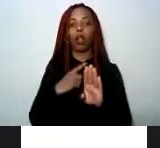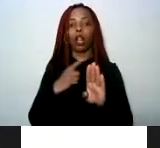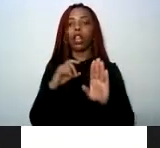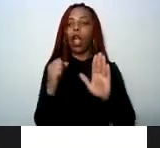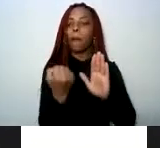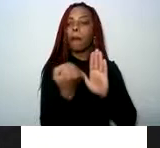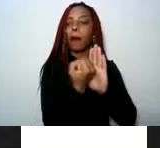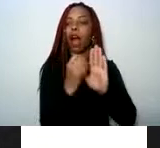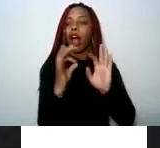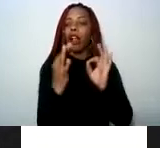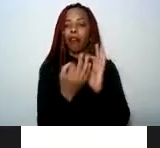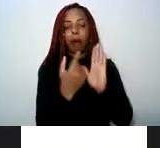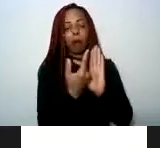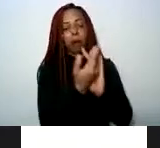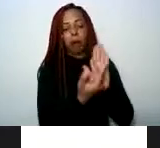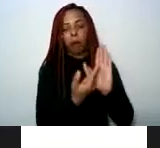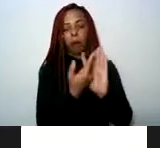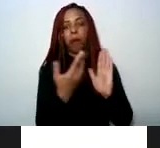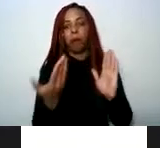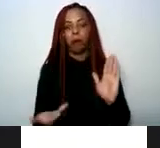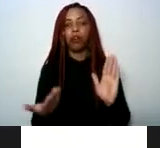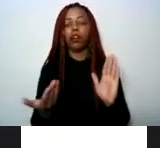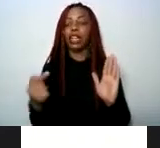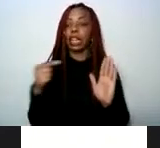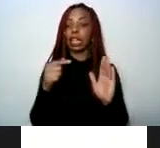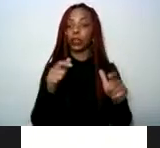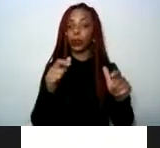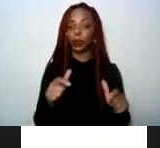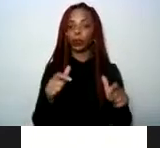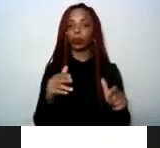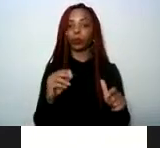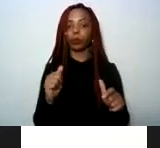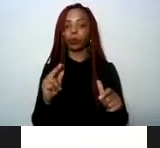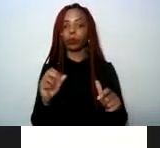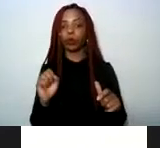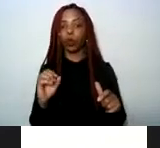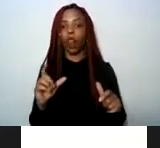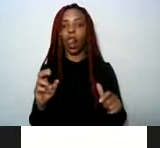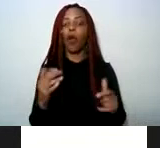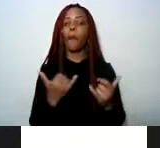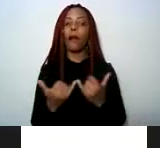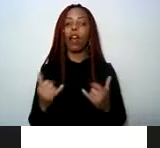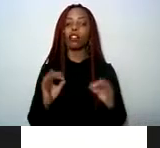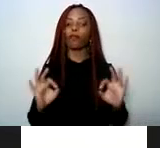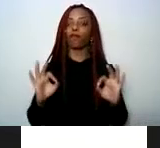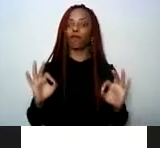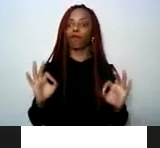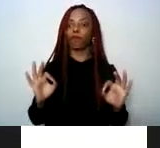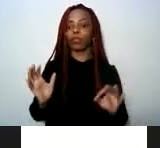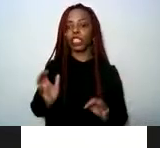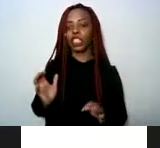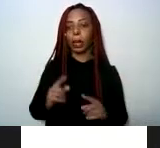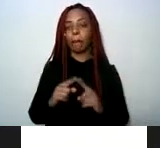e isso acabou dando ao mausoléu alguns tons de nobreza que talvez se Lina tivesse acompanhado até o